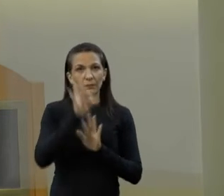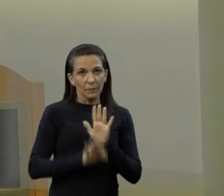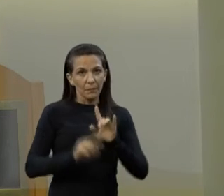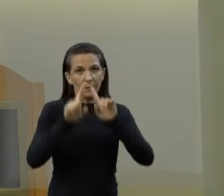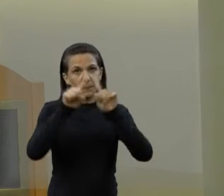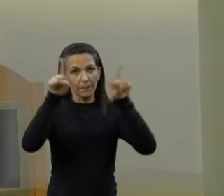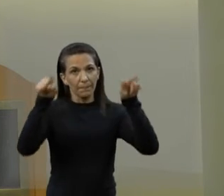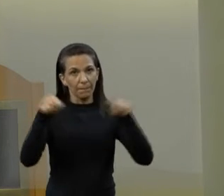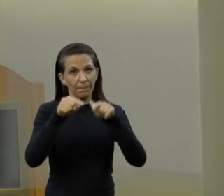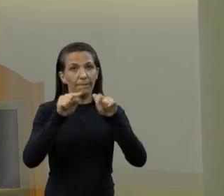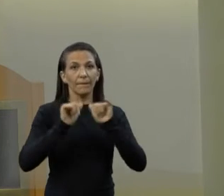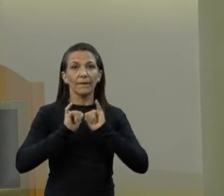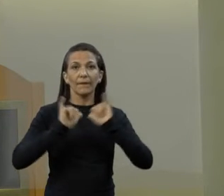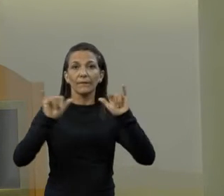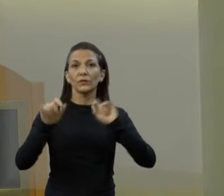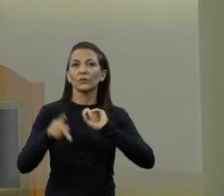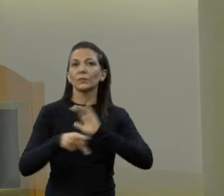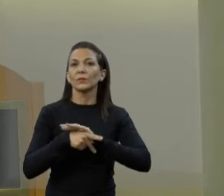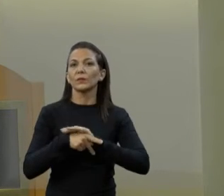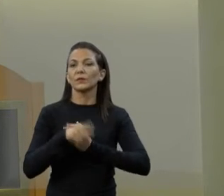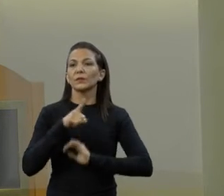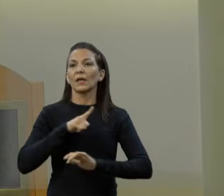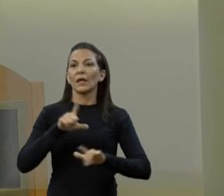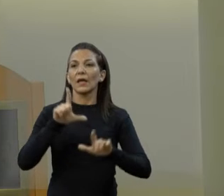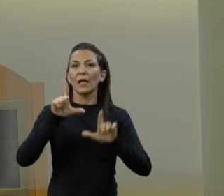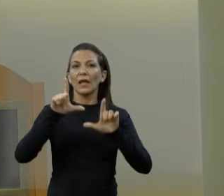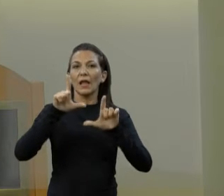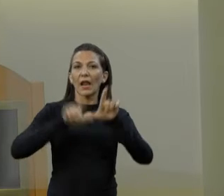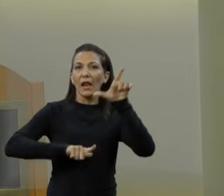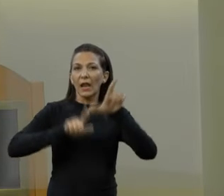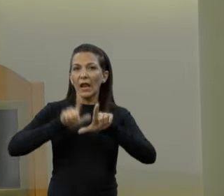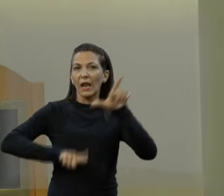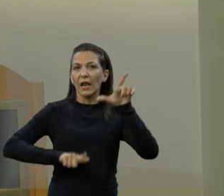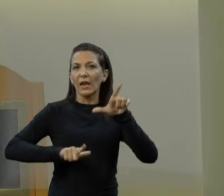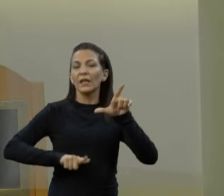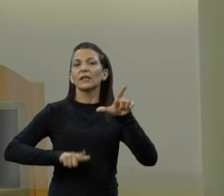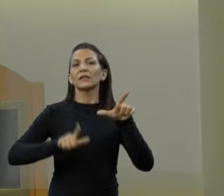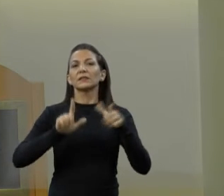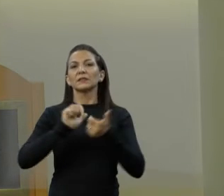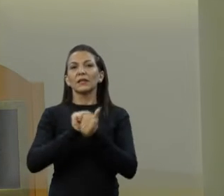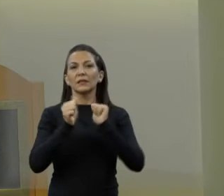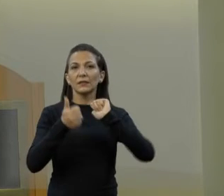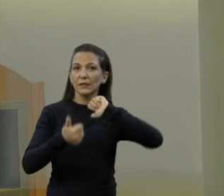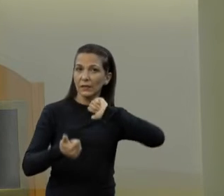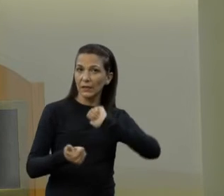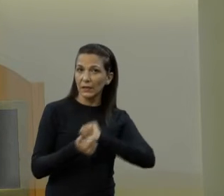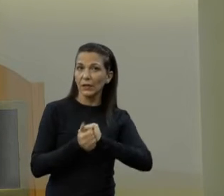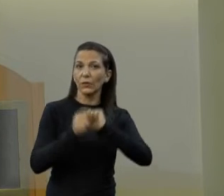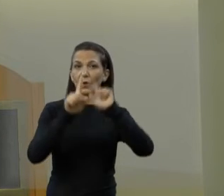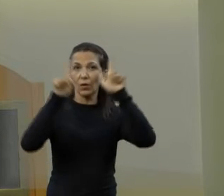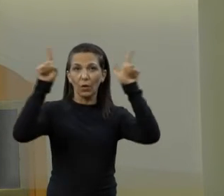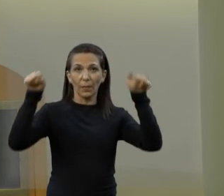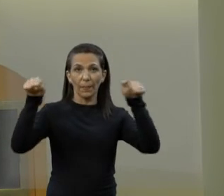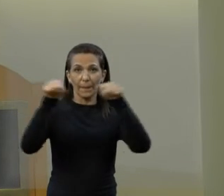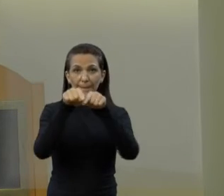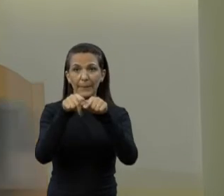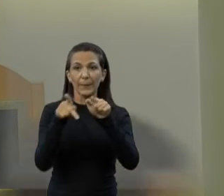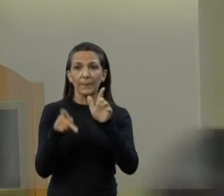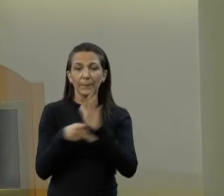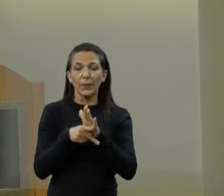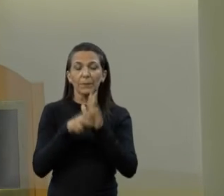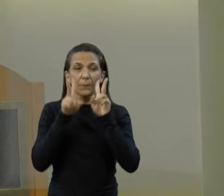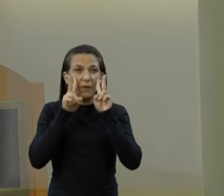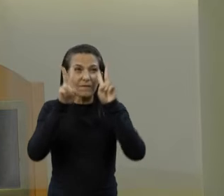nas placas cartazes ou afins e deve conter letras proporcionais entre as dimensões desse desses de